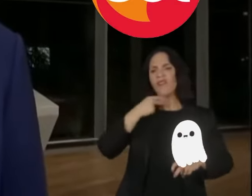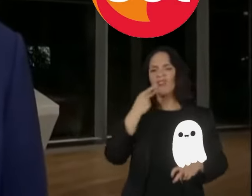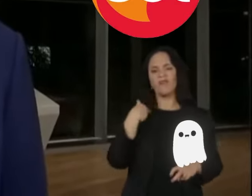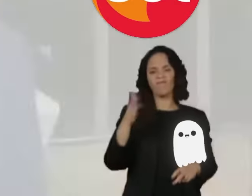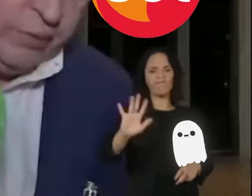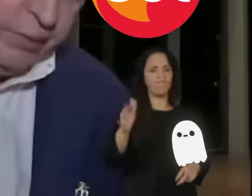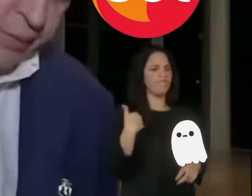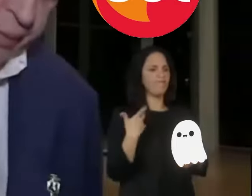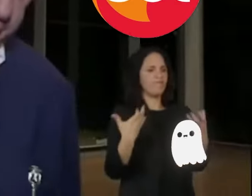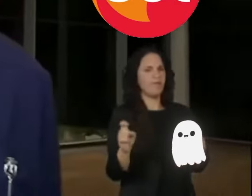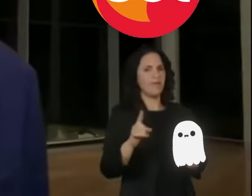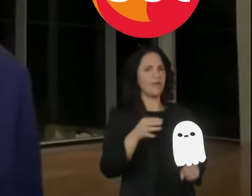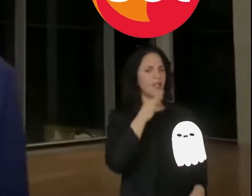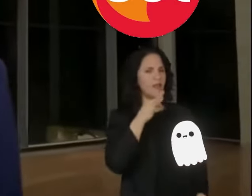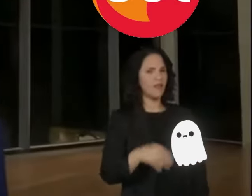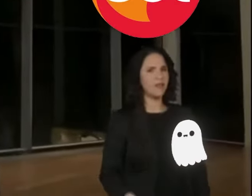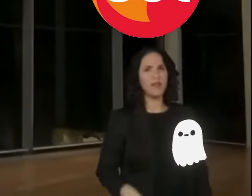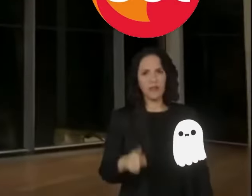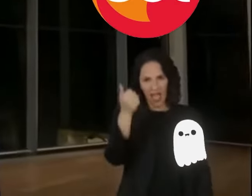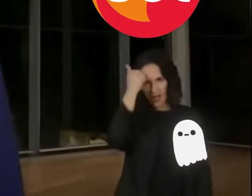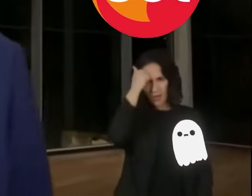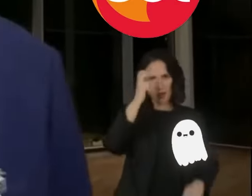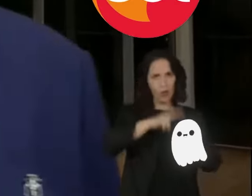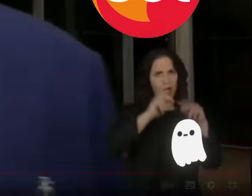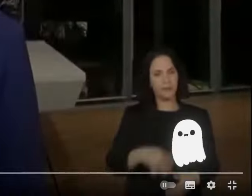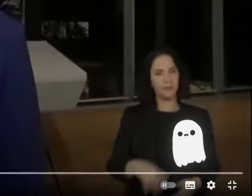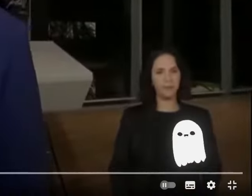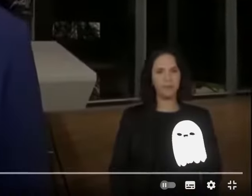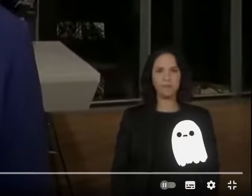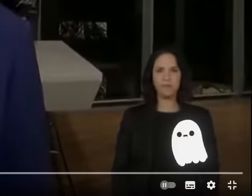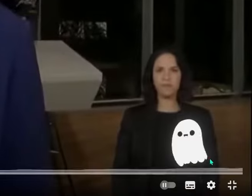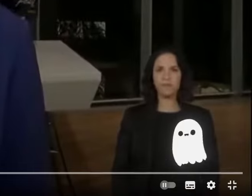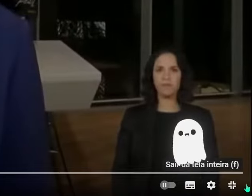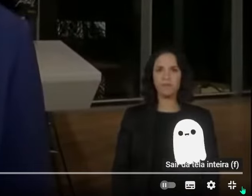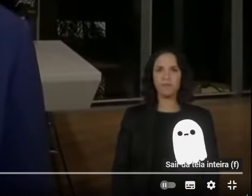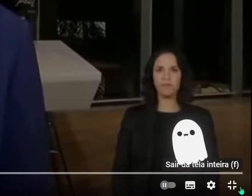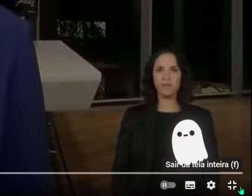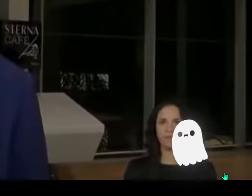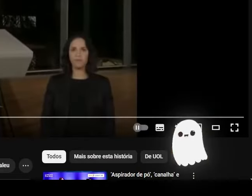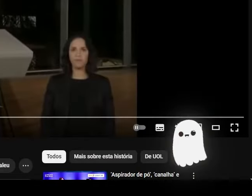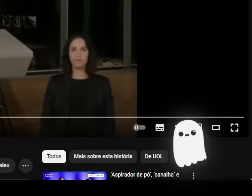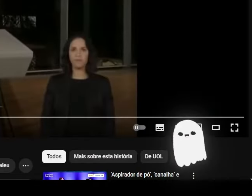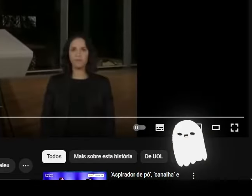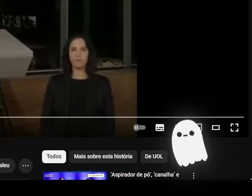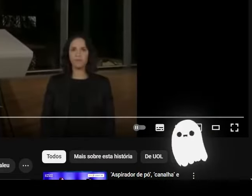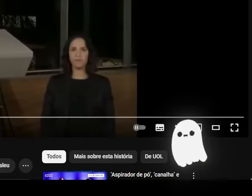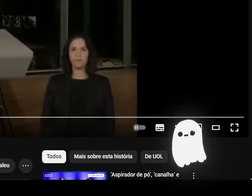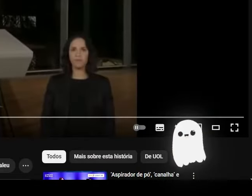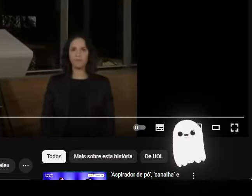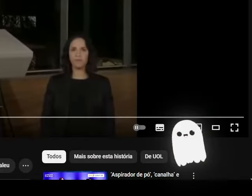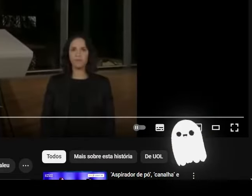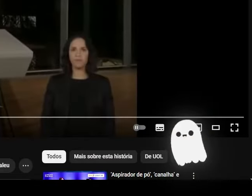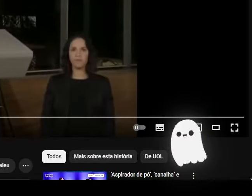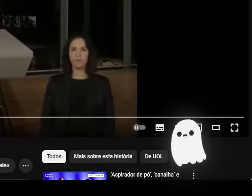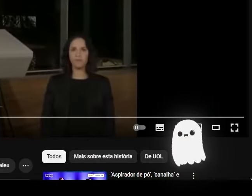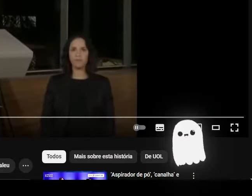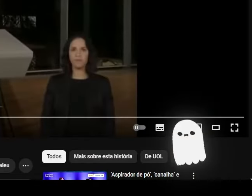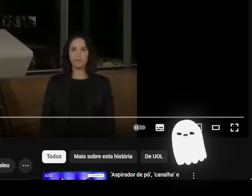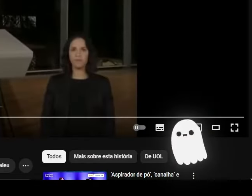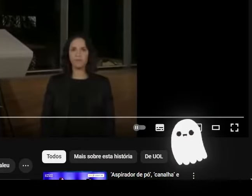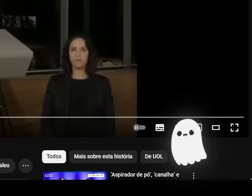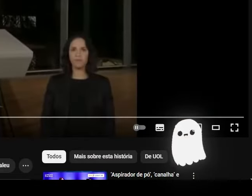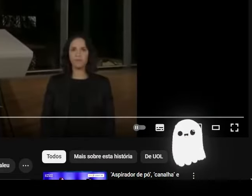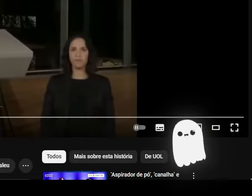tomar um café com ele. Você não se arrependeu? Claro que não. Eu queria claro saber. Claro que não. É, ele vem de um lugar muito forte,